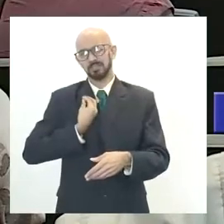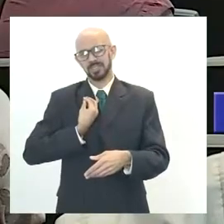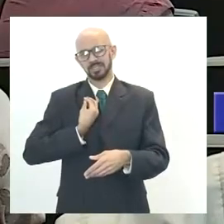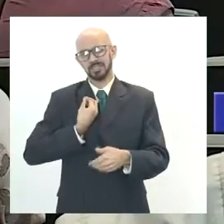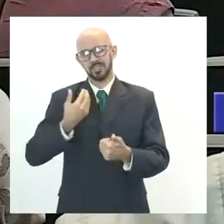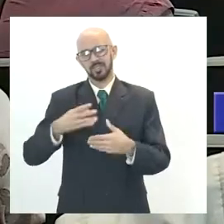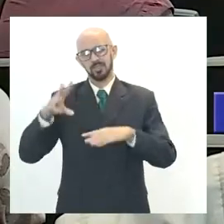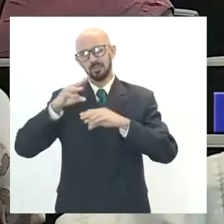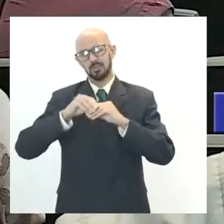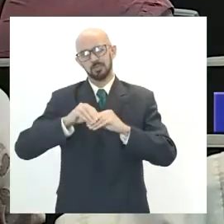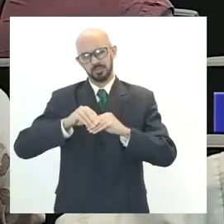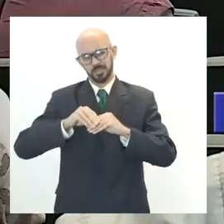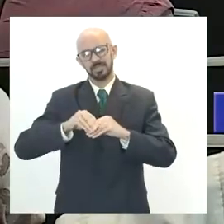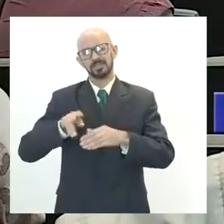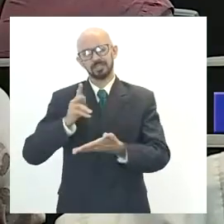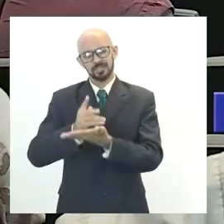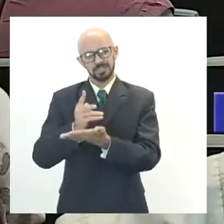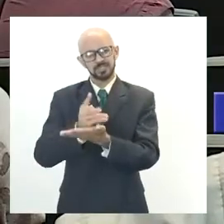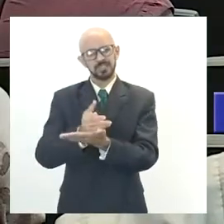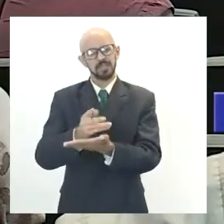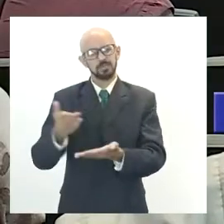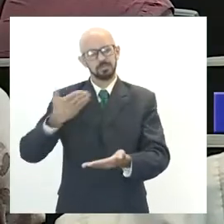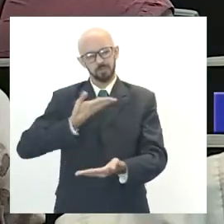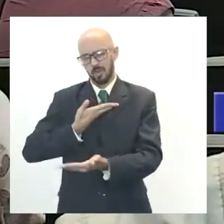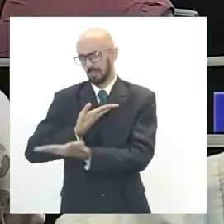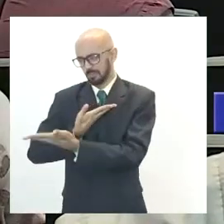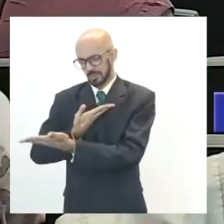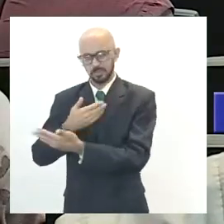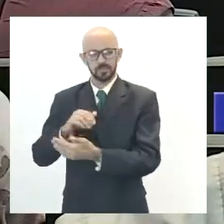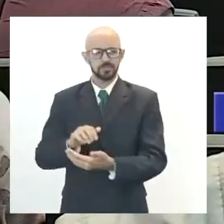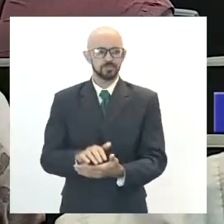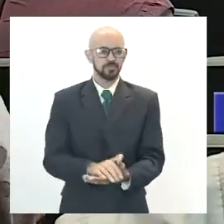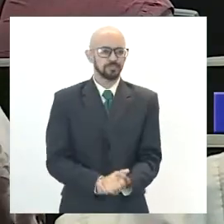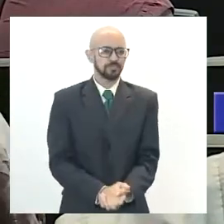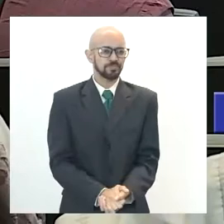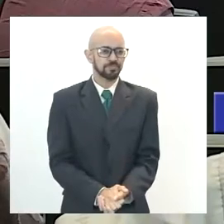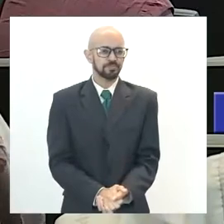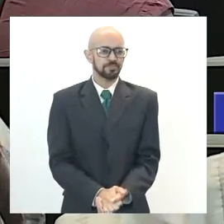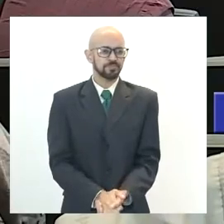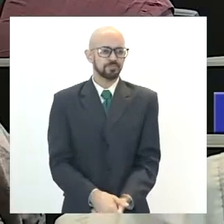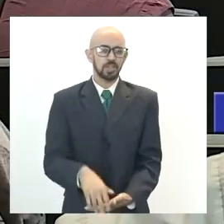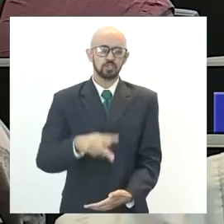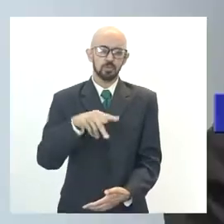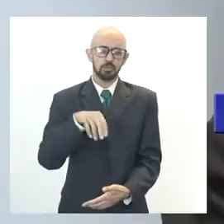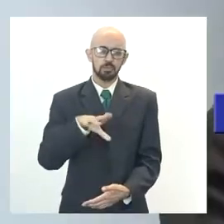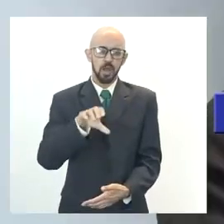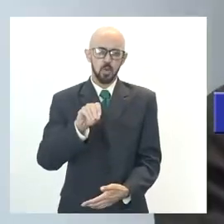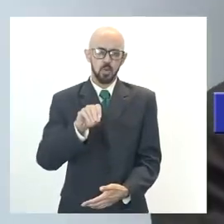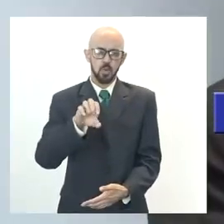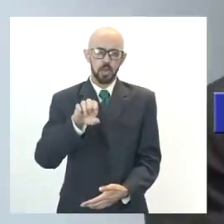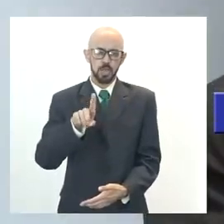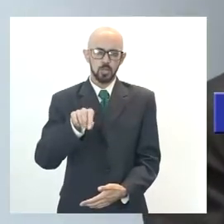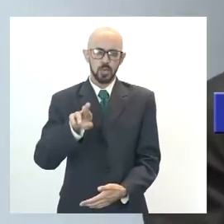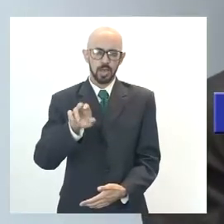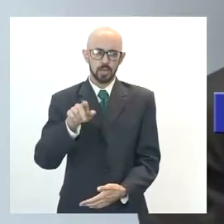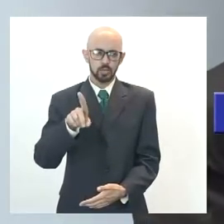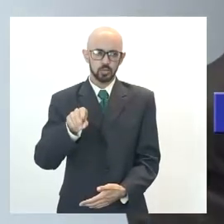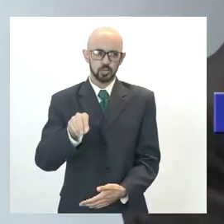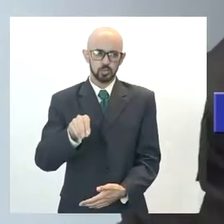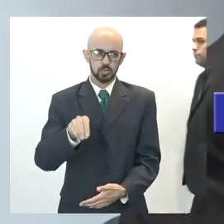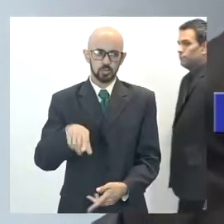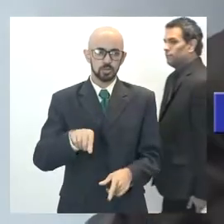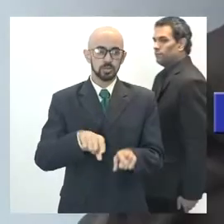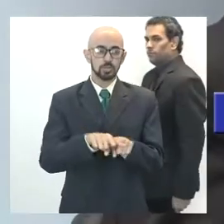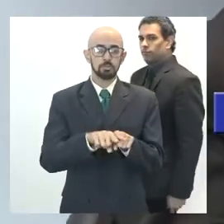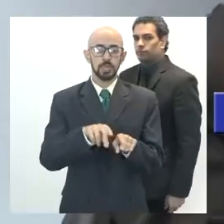sempre dado pelo São Paulo das favor só Mack também o velocidade José